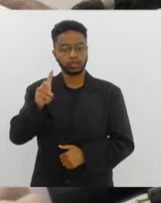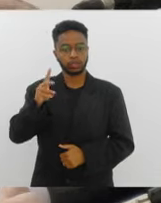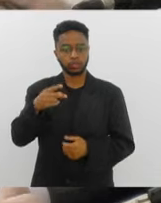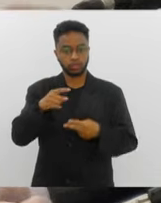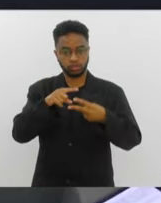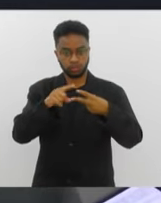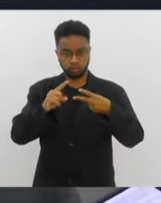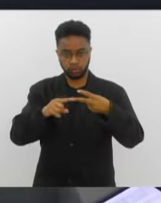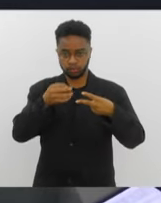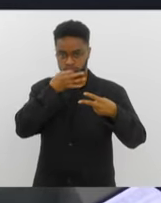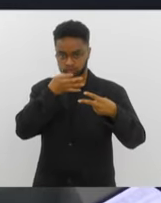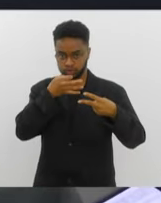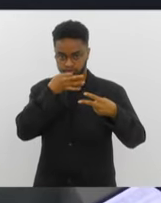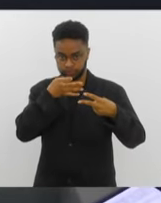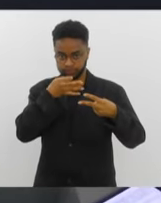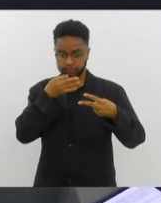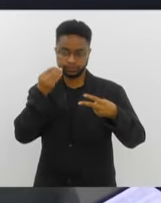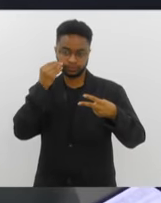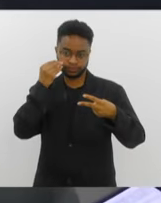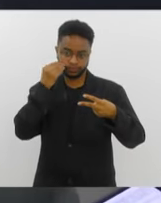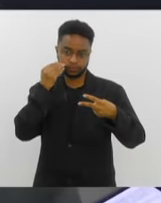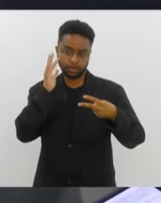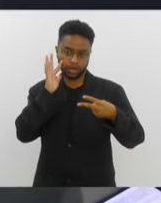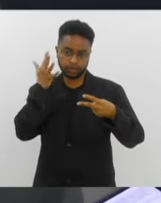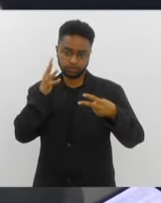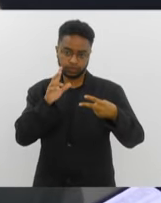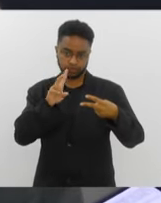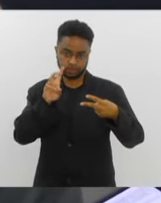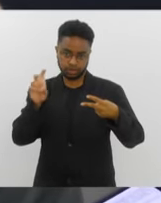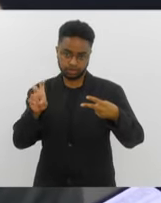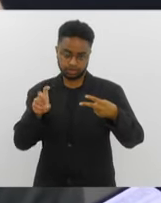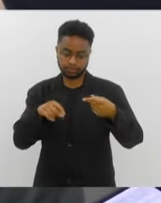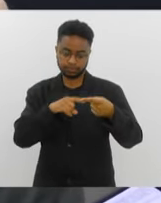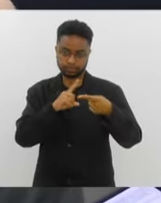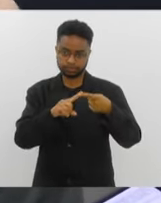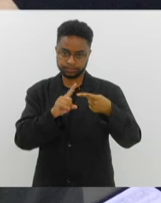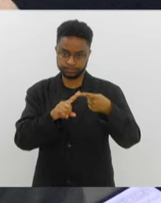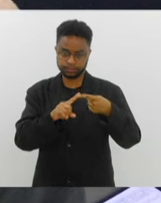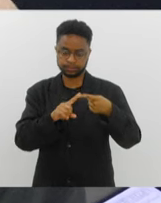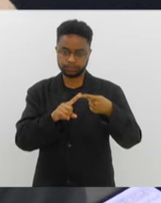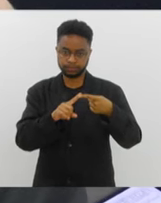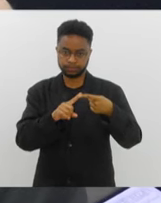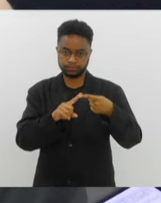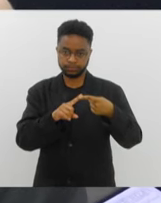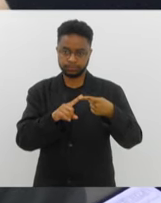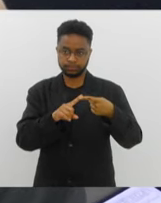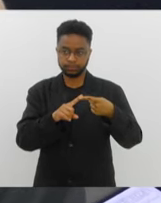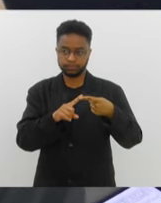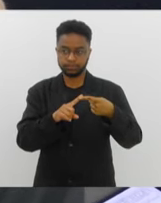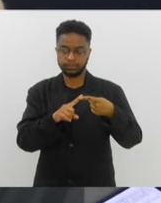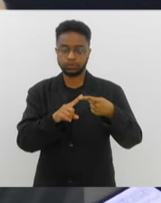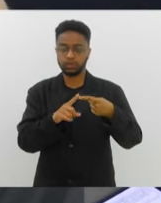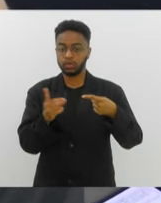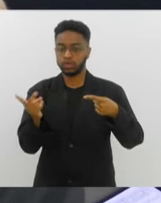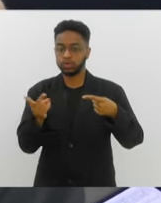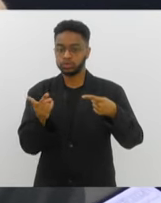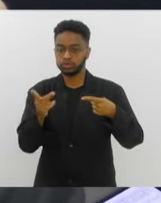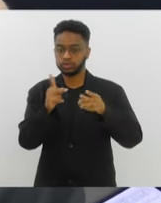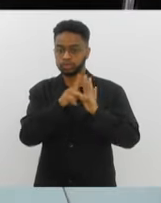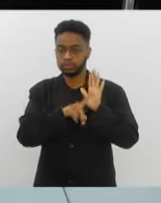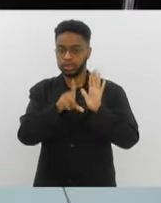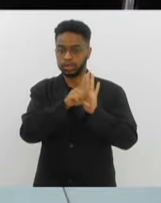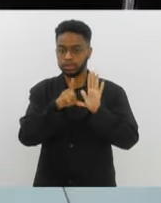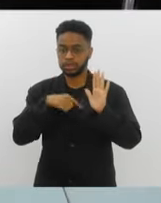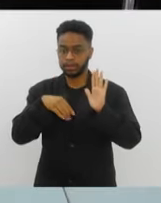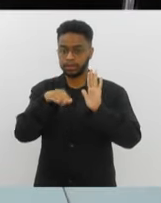Vossa Excelência para tentar pacificar. A primeira é os dois projetos que estão em pauta,